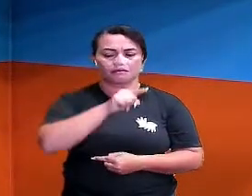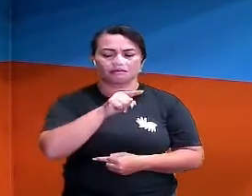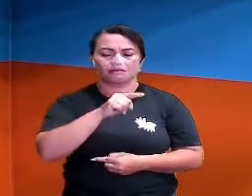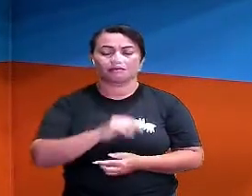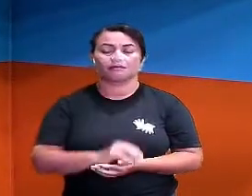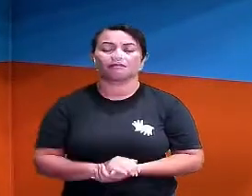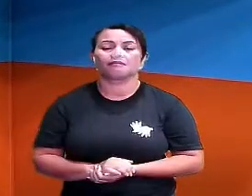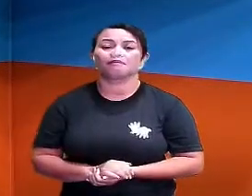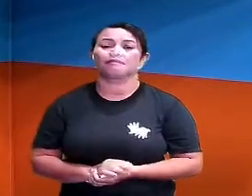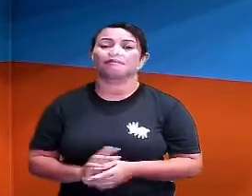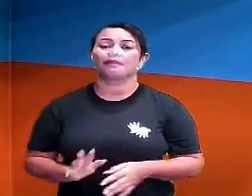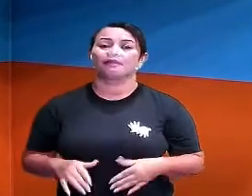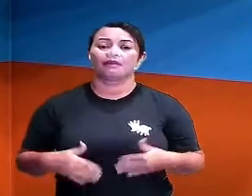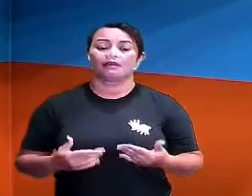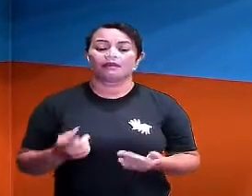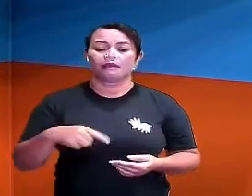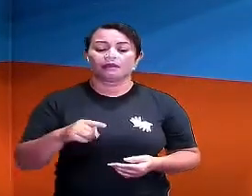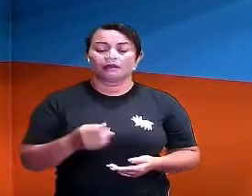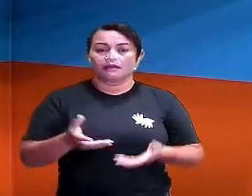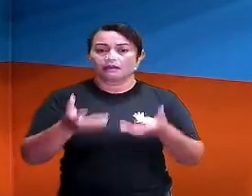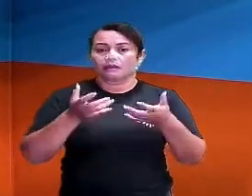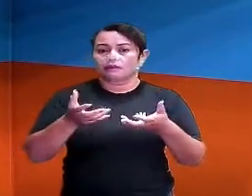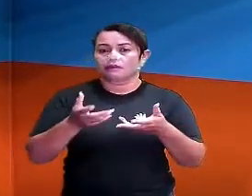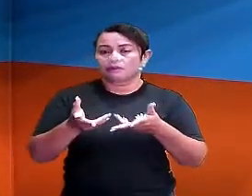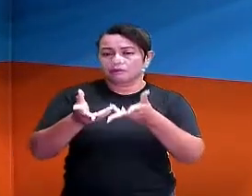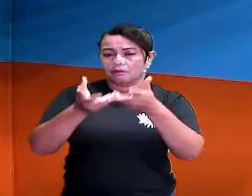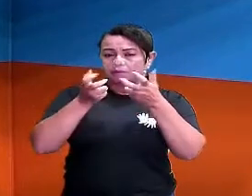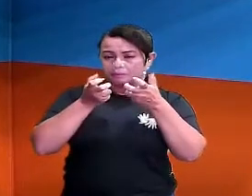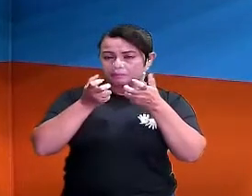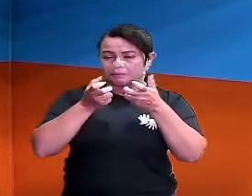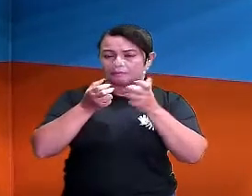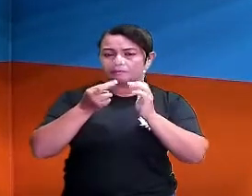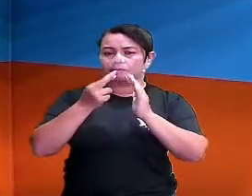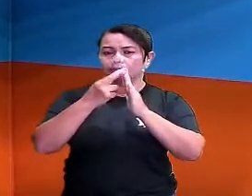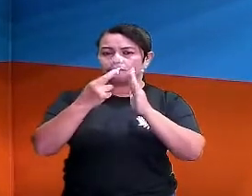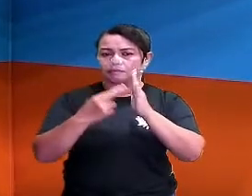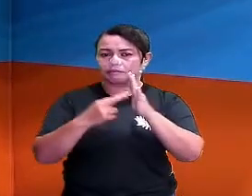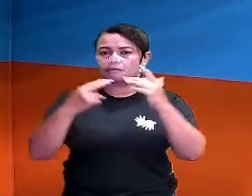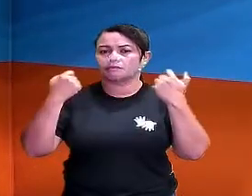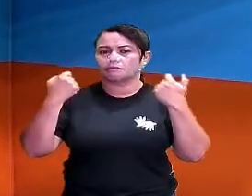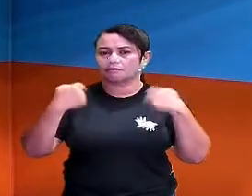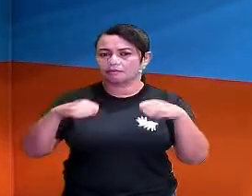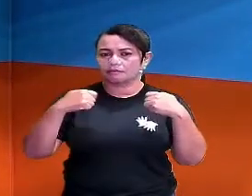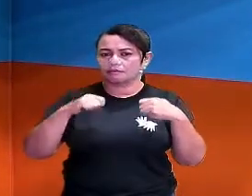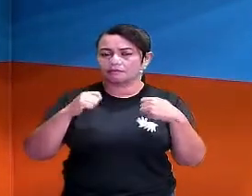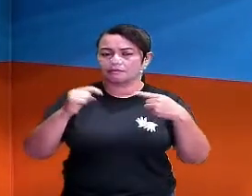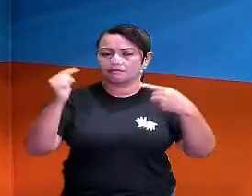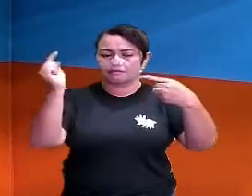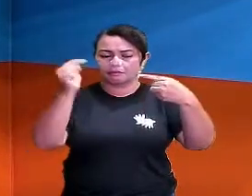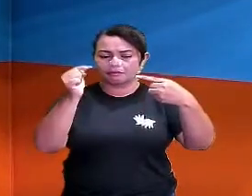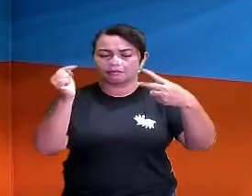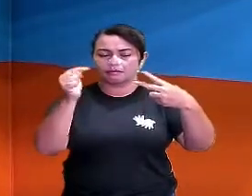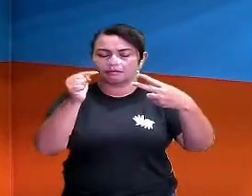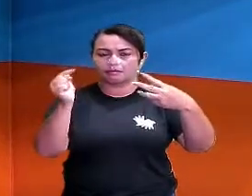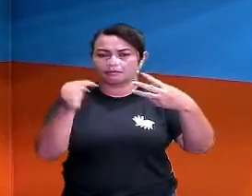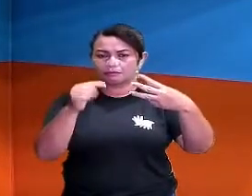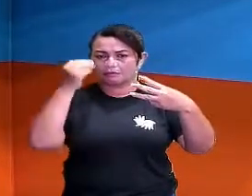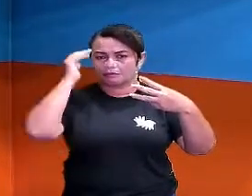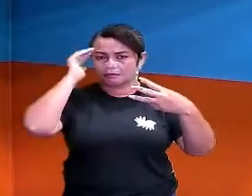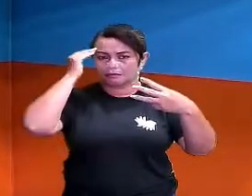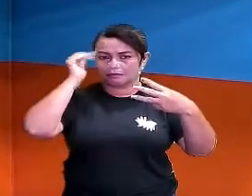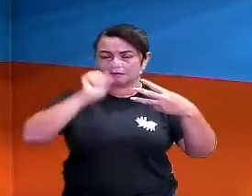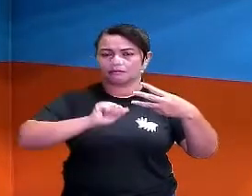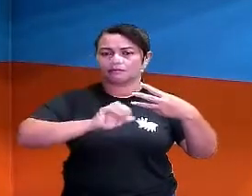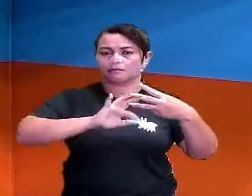Então, quando vocês quiserem identificar um polígono regular, precisa ter aí essas 3 situações, né? Esses